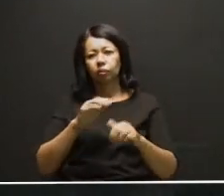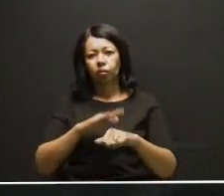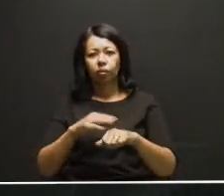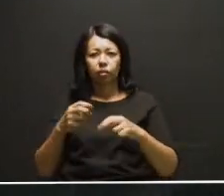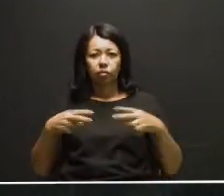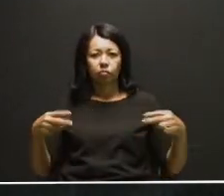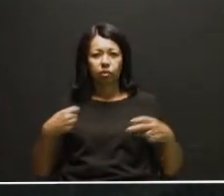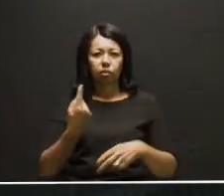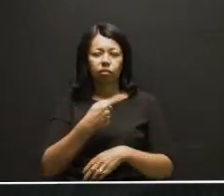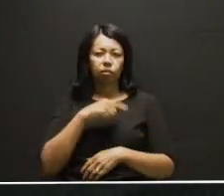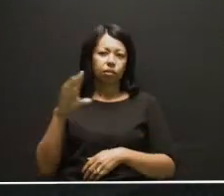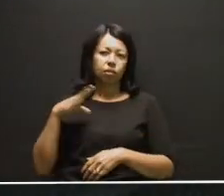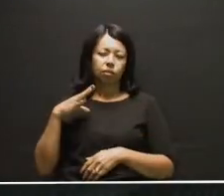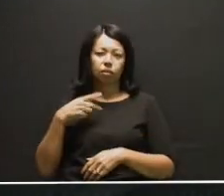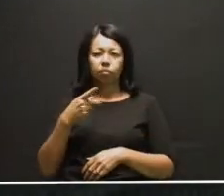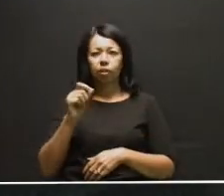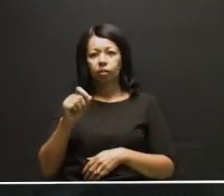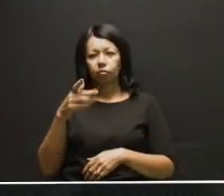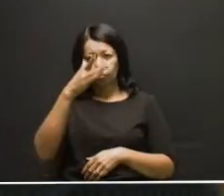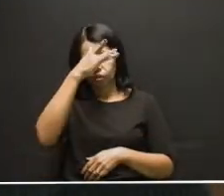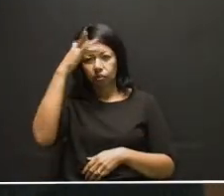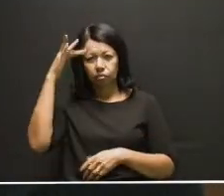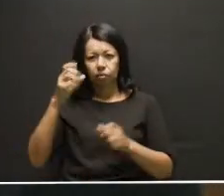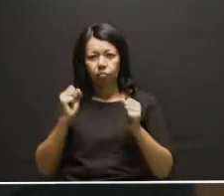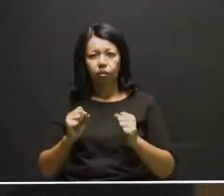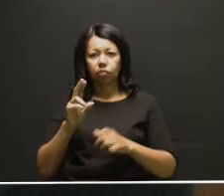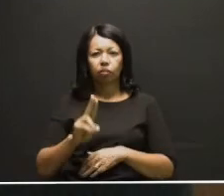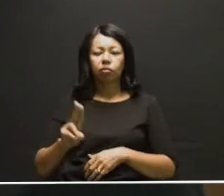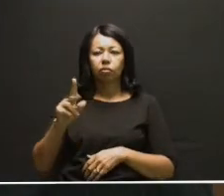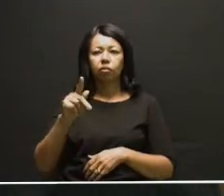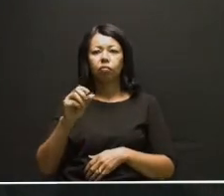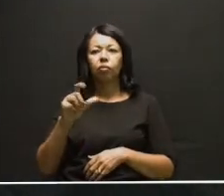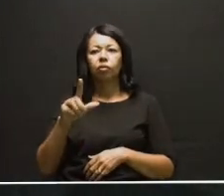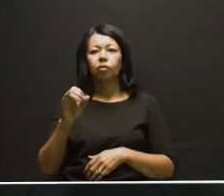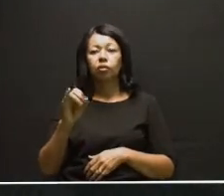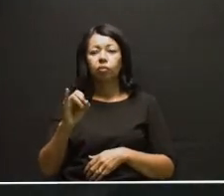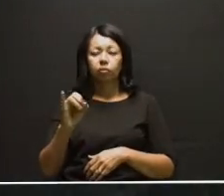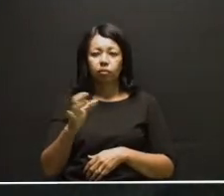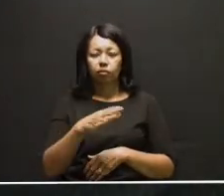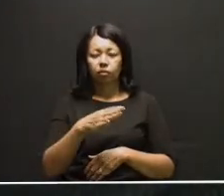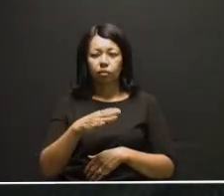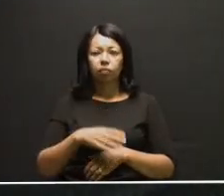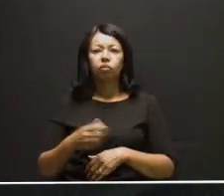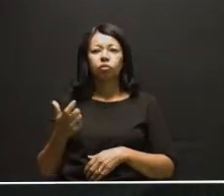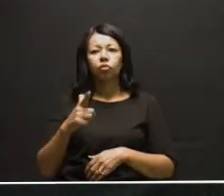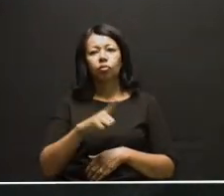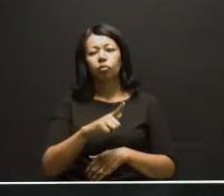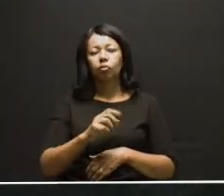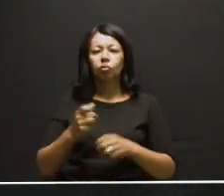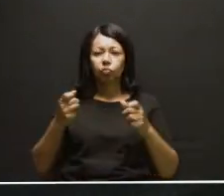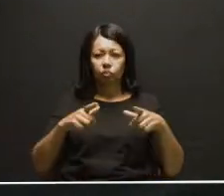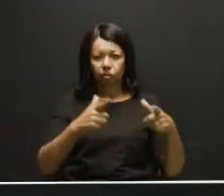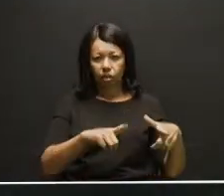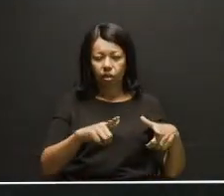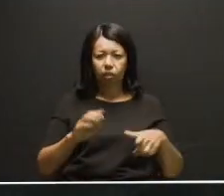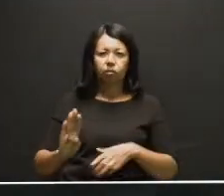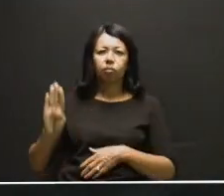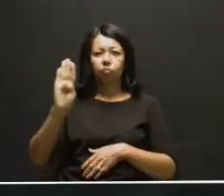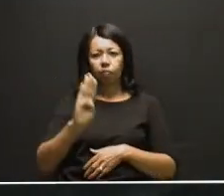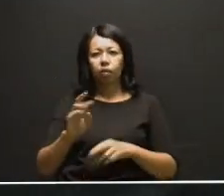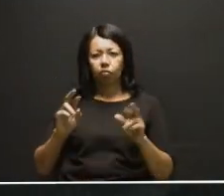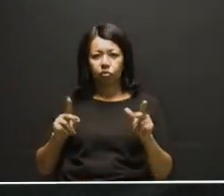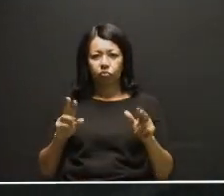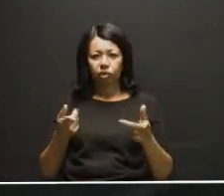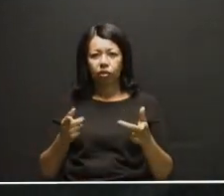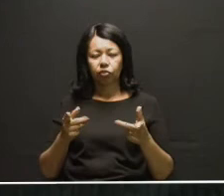coisas na cidade até para que uma pessoa possa fazer uso da policlínica da vila são josé e não vou fazer uso de uma policlínica da vila nova no jardim costa e silva